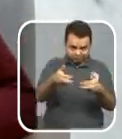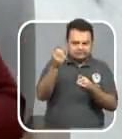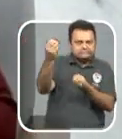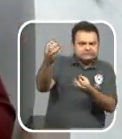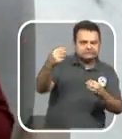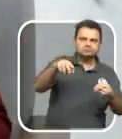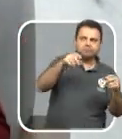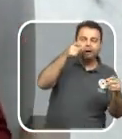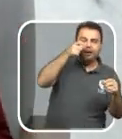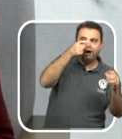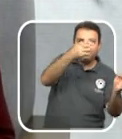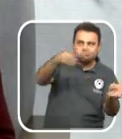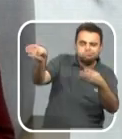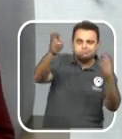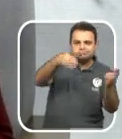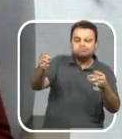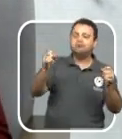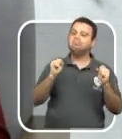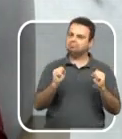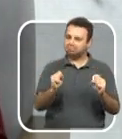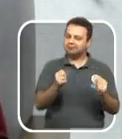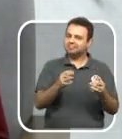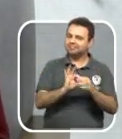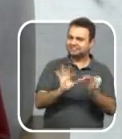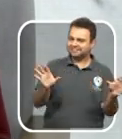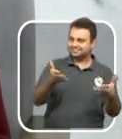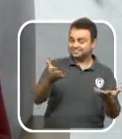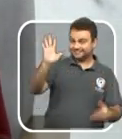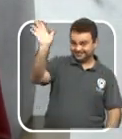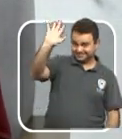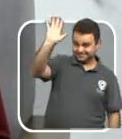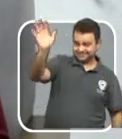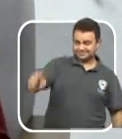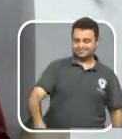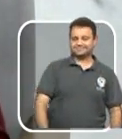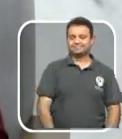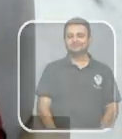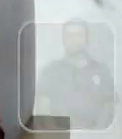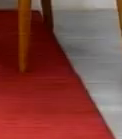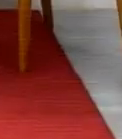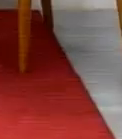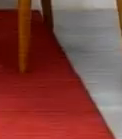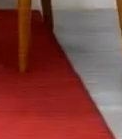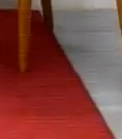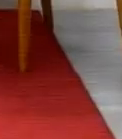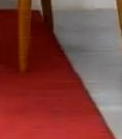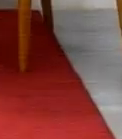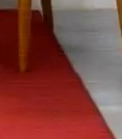acompanhando a gente, todas as notícias do Poder Legislativo durante a nossa programação. Até mais!